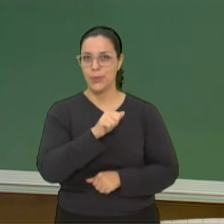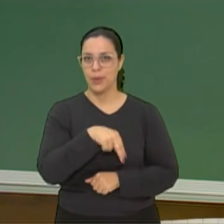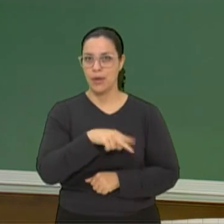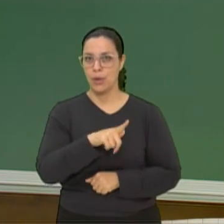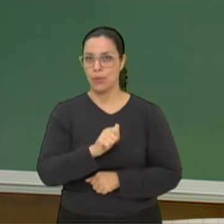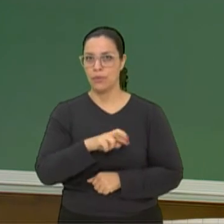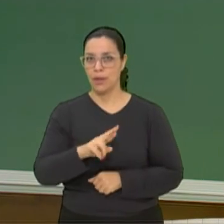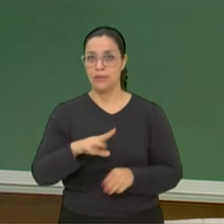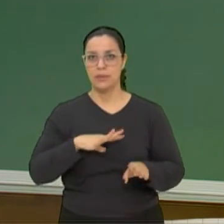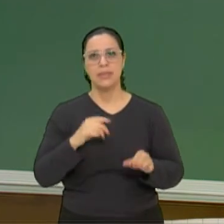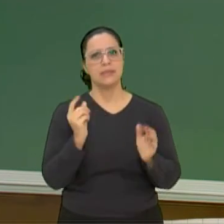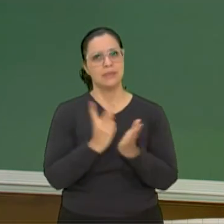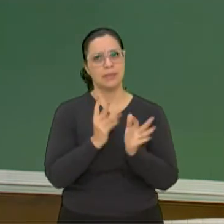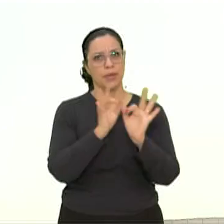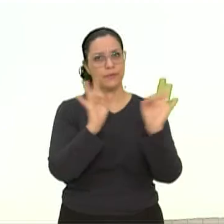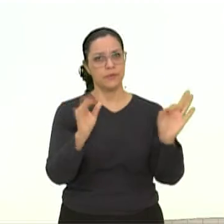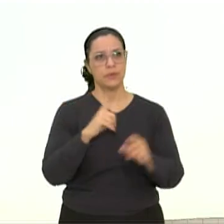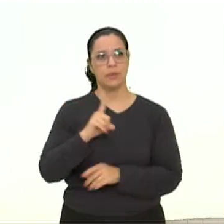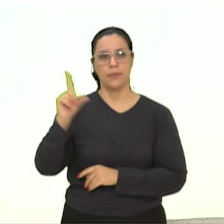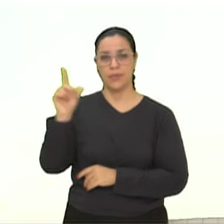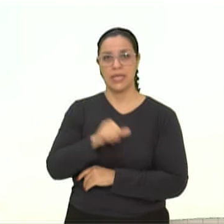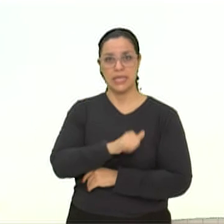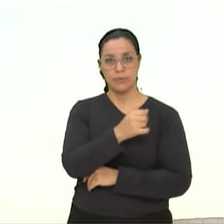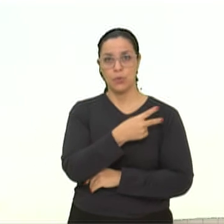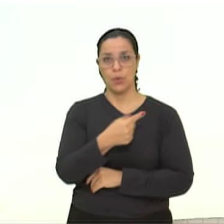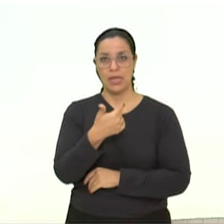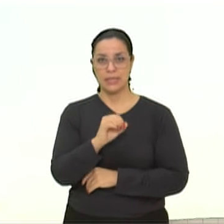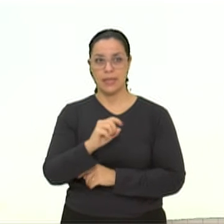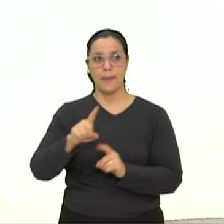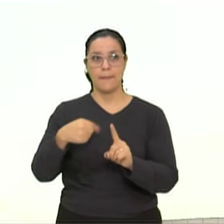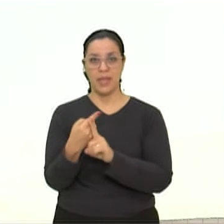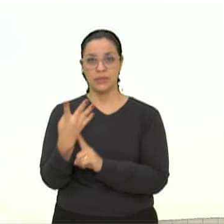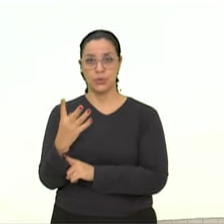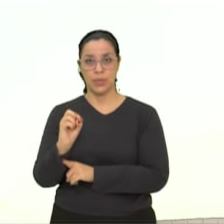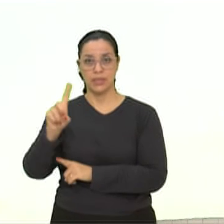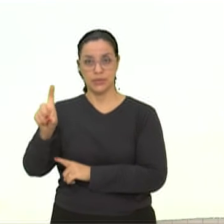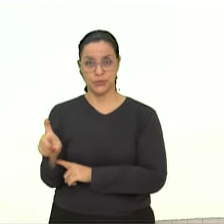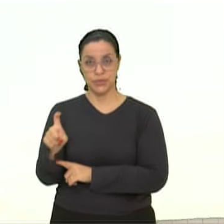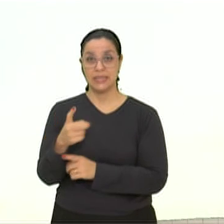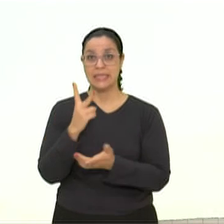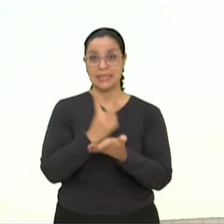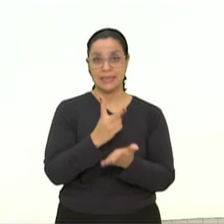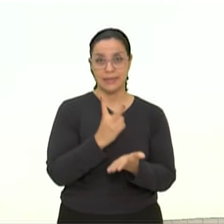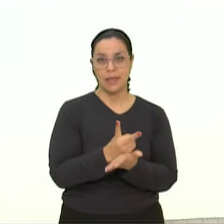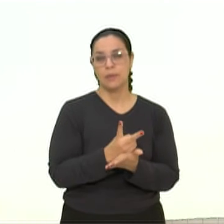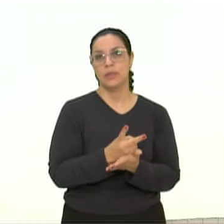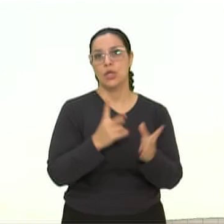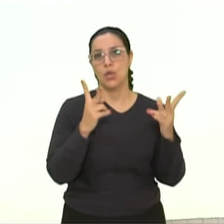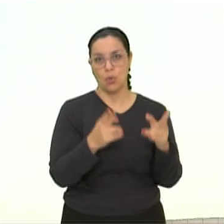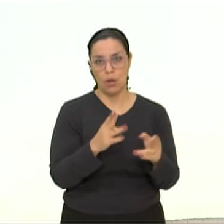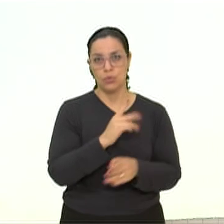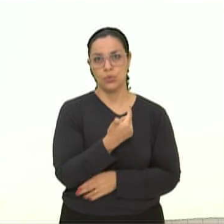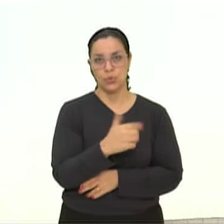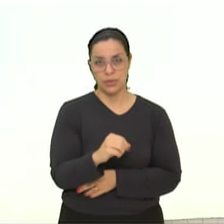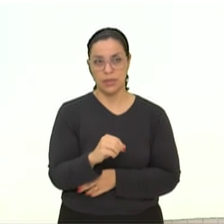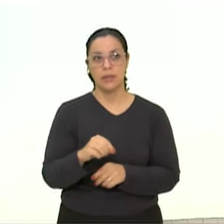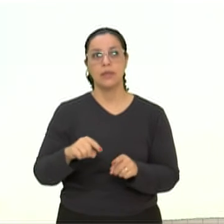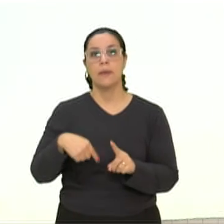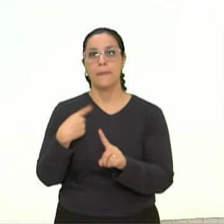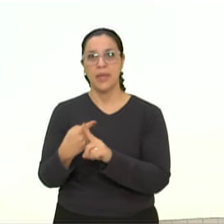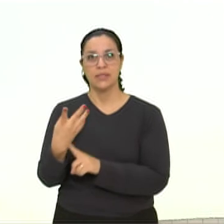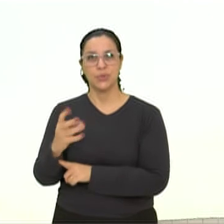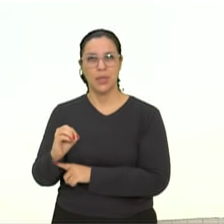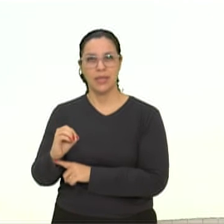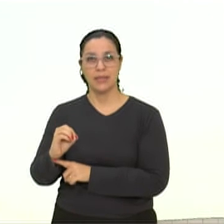fica fácil escrever, né, a função. Y igual a 100 mais 40x. 100 é o coeficiente linear, aquele que não tem x, multiplicando, e